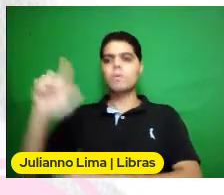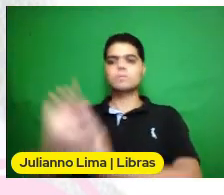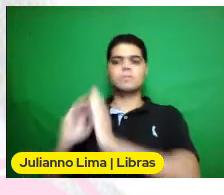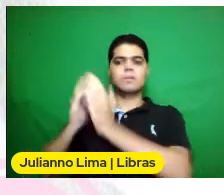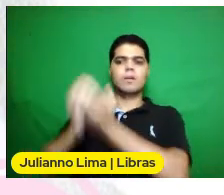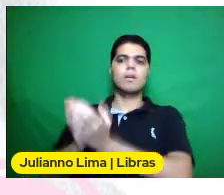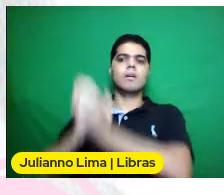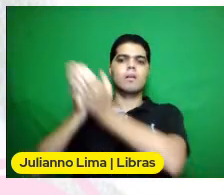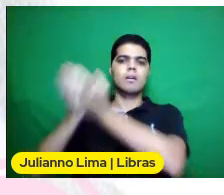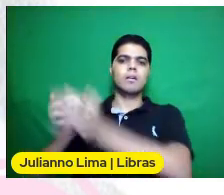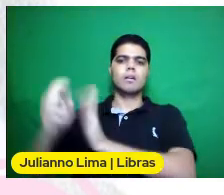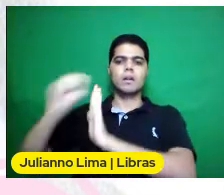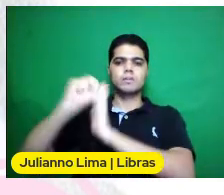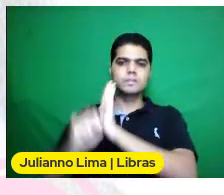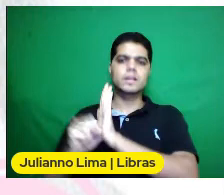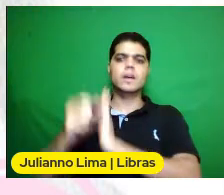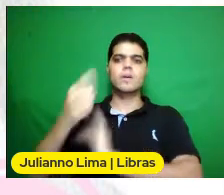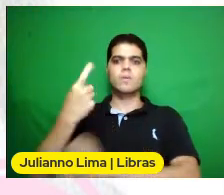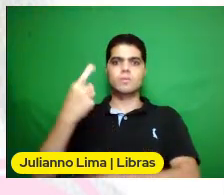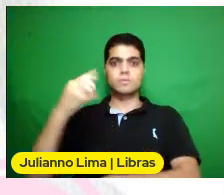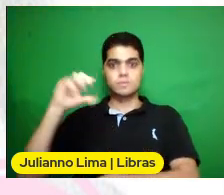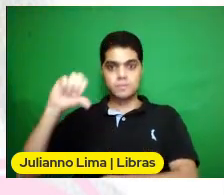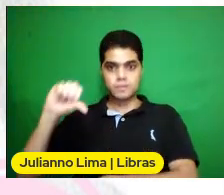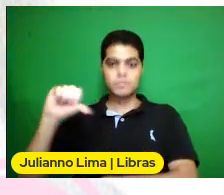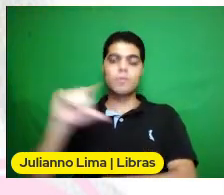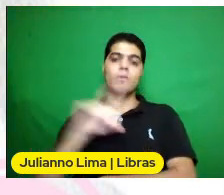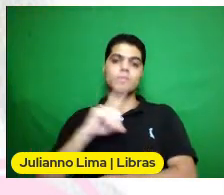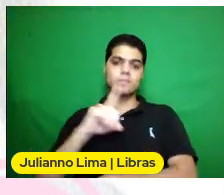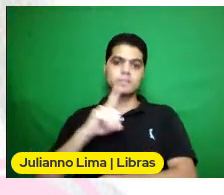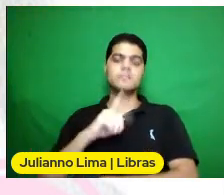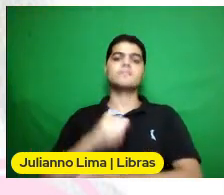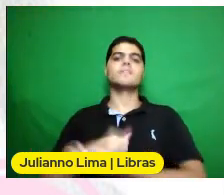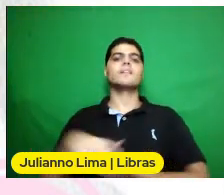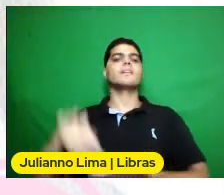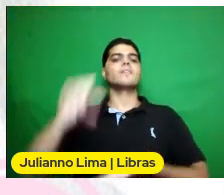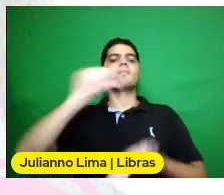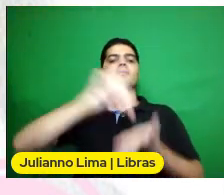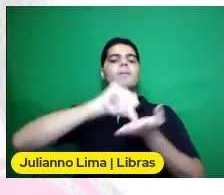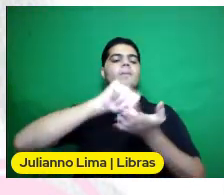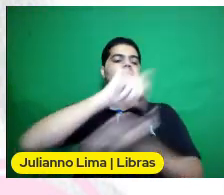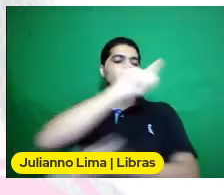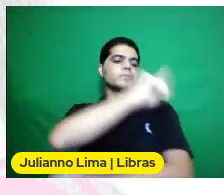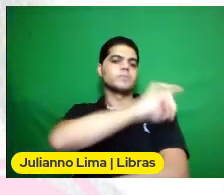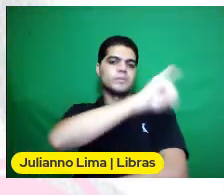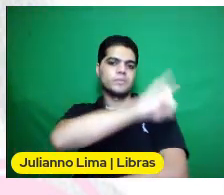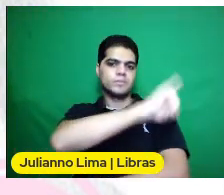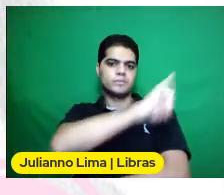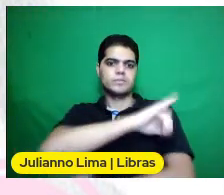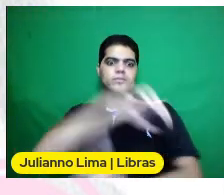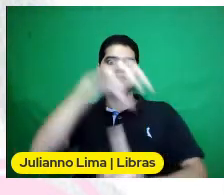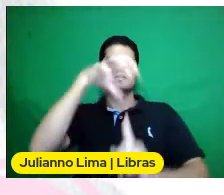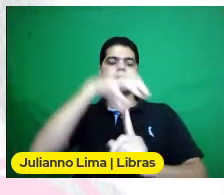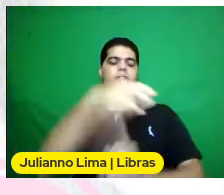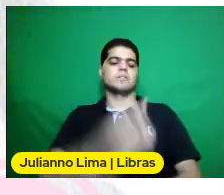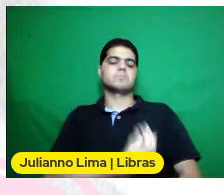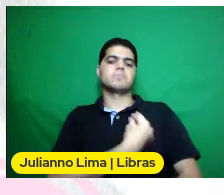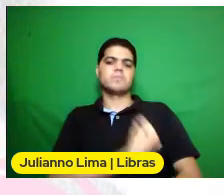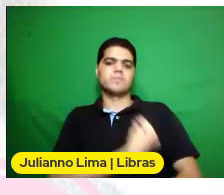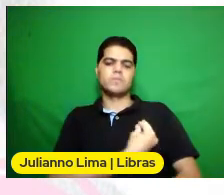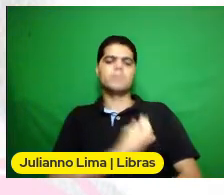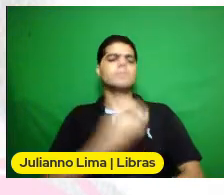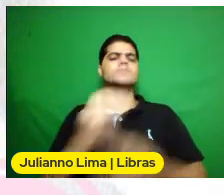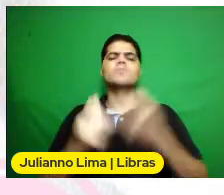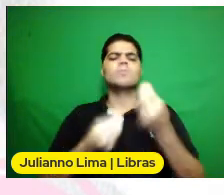XIX, né? Que conviveu na corte do Rio de Janeiro, mas, assim, Como é que foi esse processo? E aí eu pergunto para